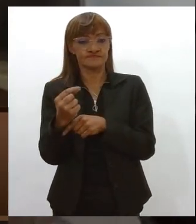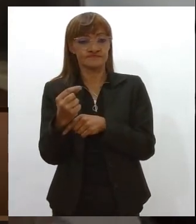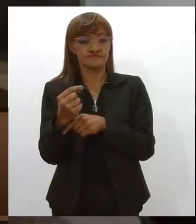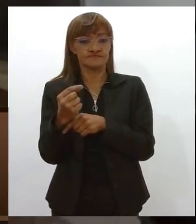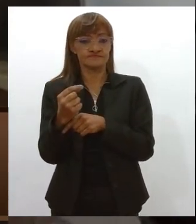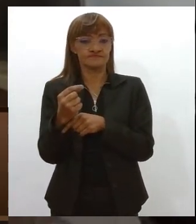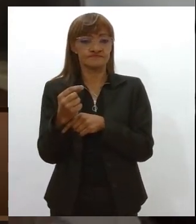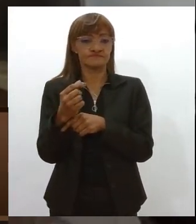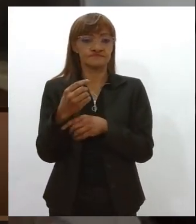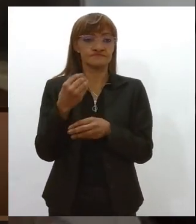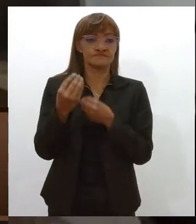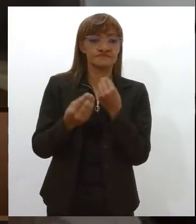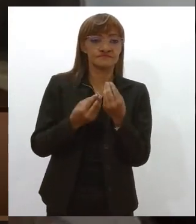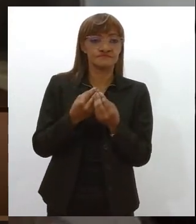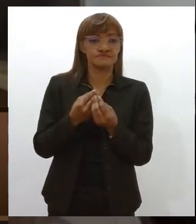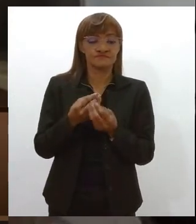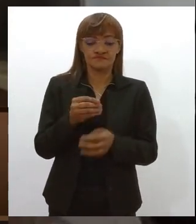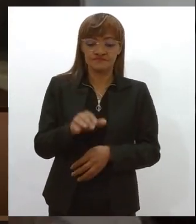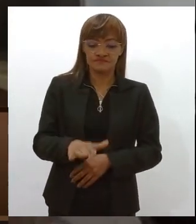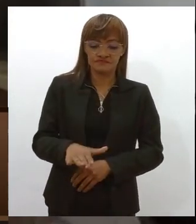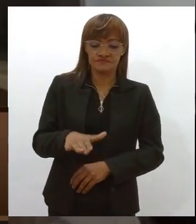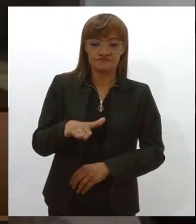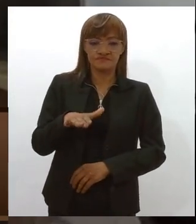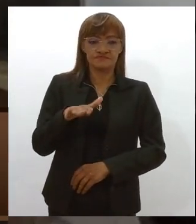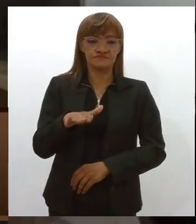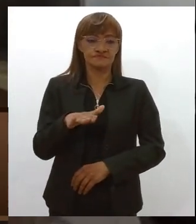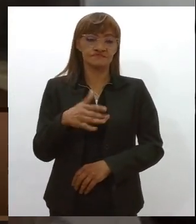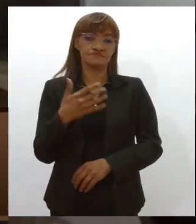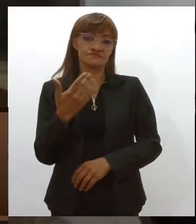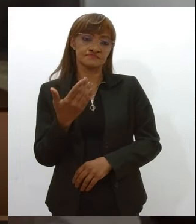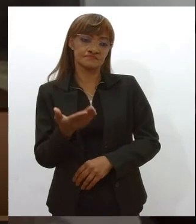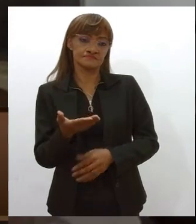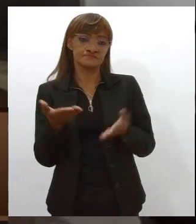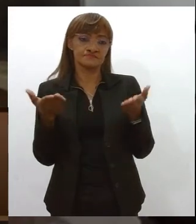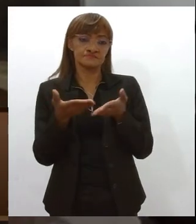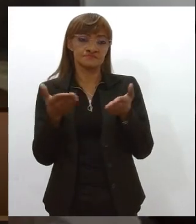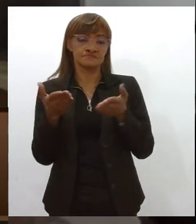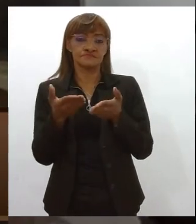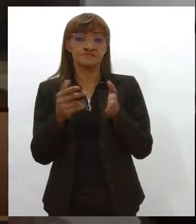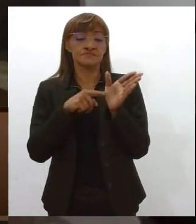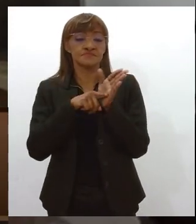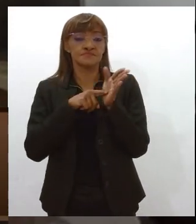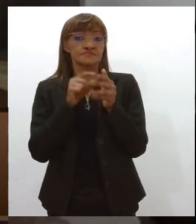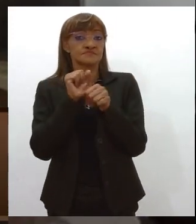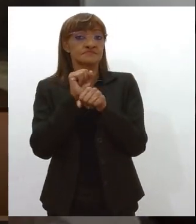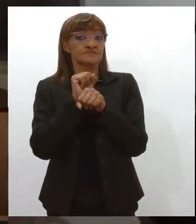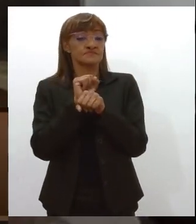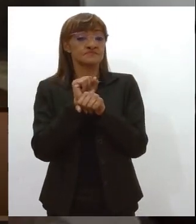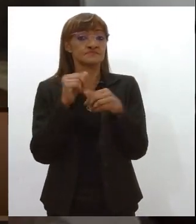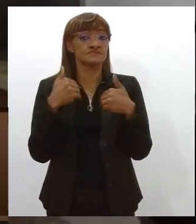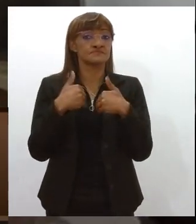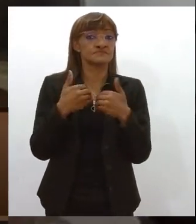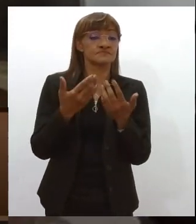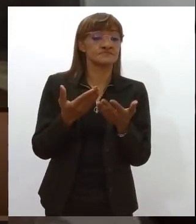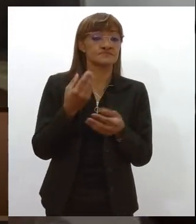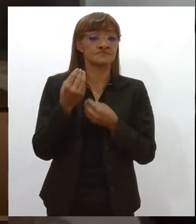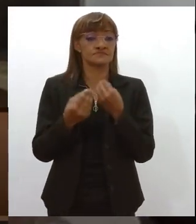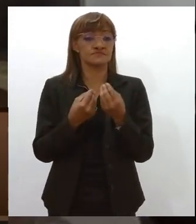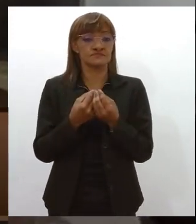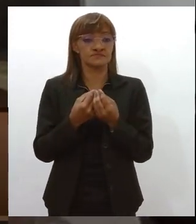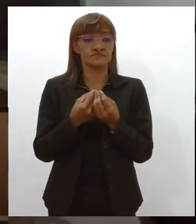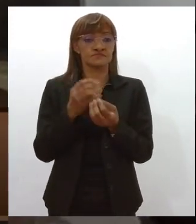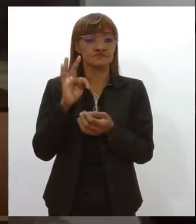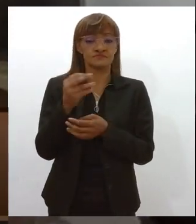ganhos, ainda mais com o Francisco, né, que a gente está nessa busca aí de um diagnóstico, que precisa da minha presença, não só ele, como os outros. Eu não estava